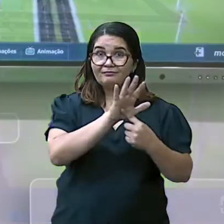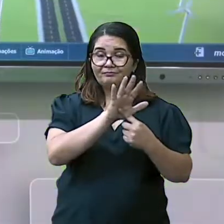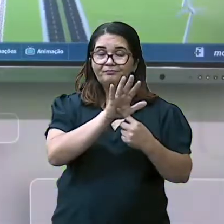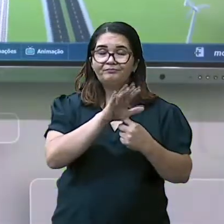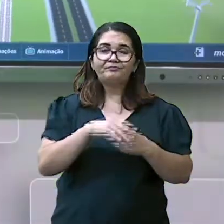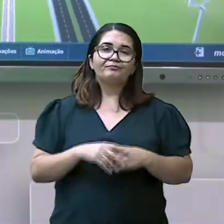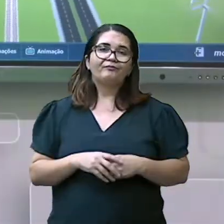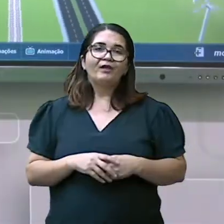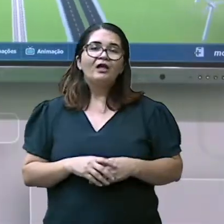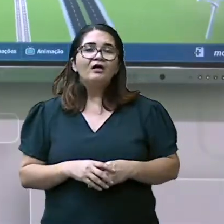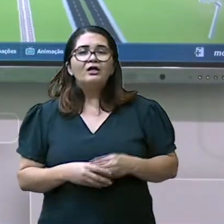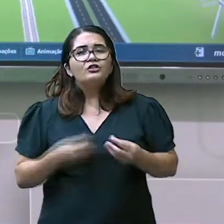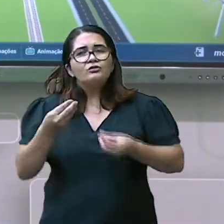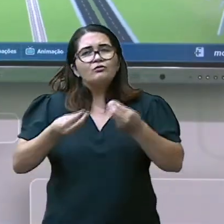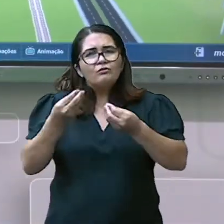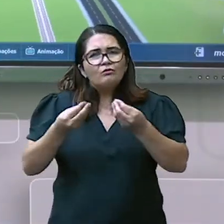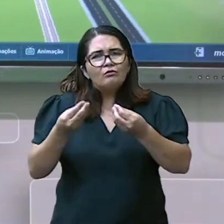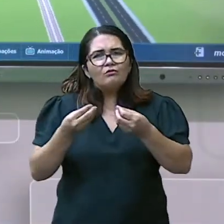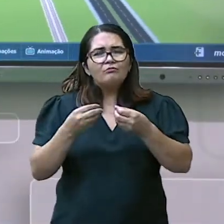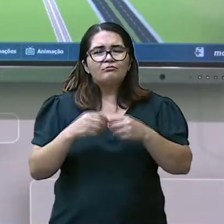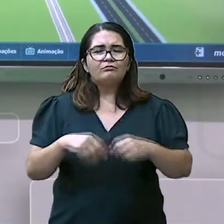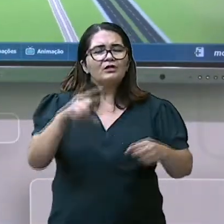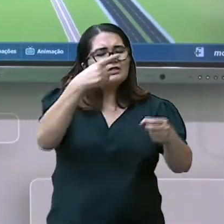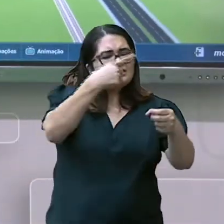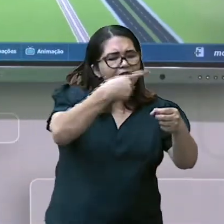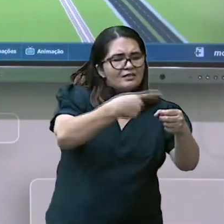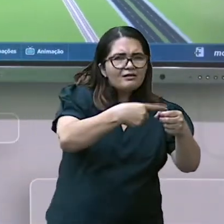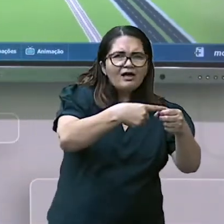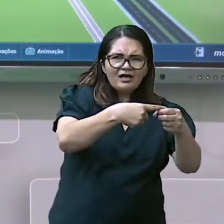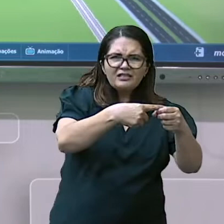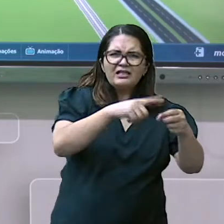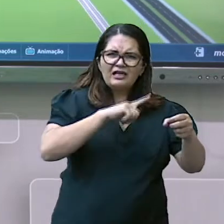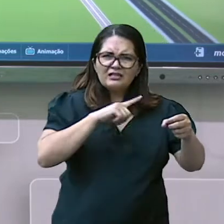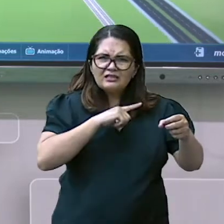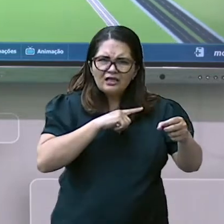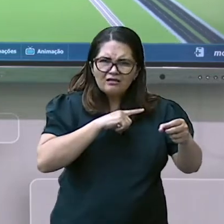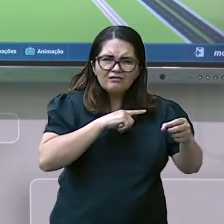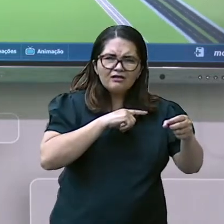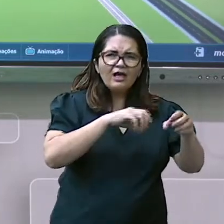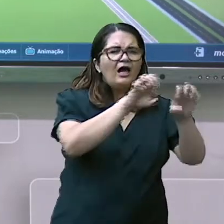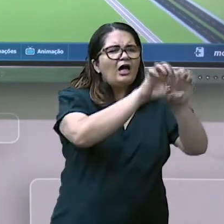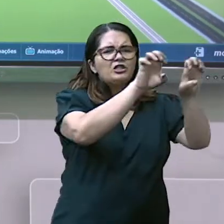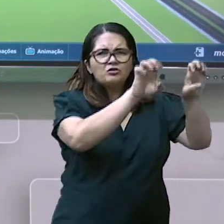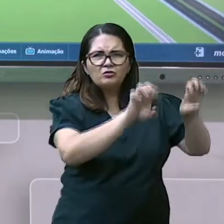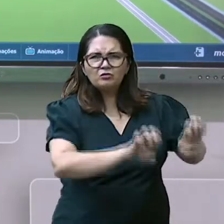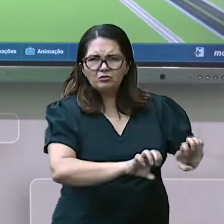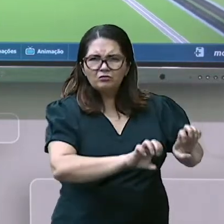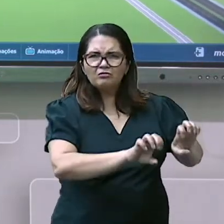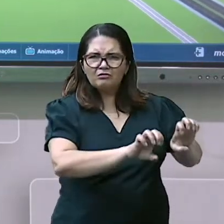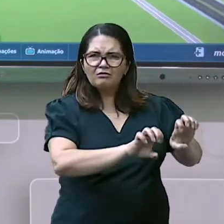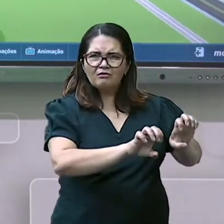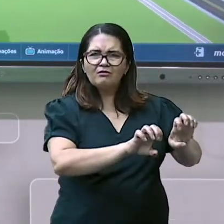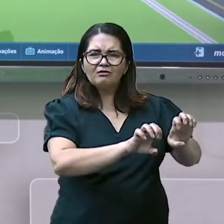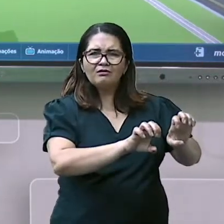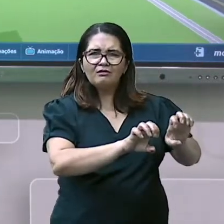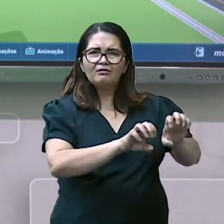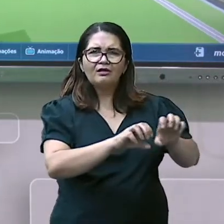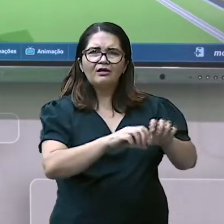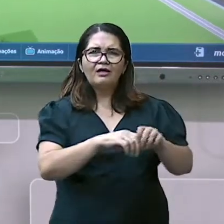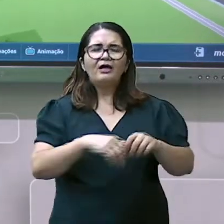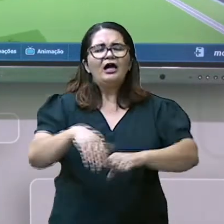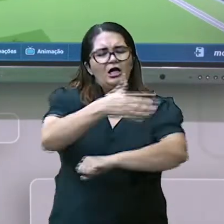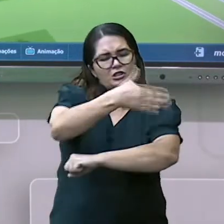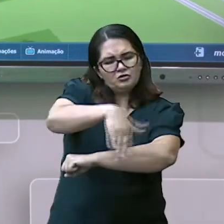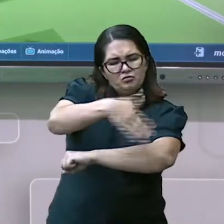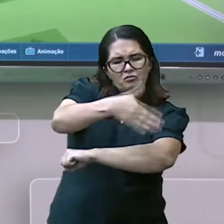cidades, embora elas tenham a sua estrutura, né? Tem as vias,